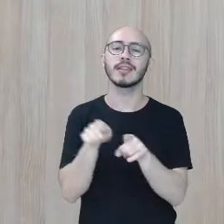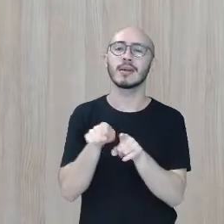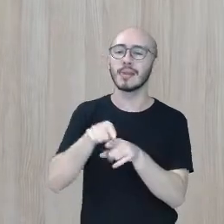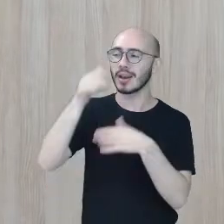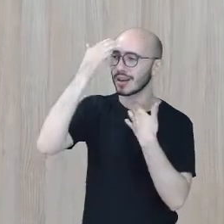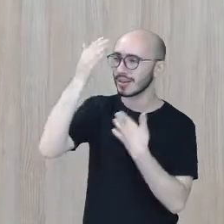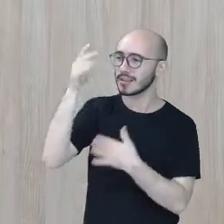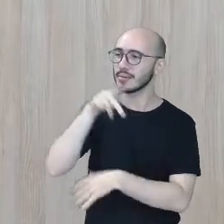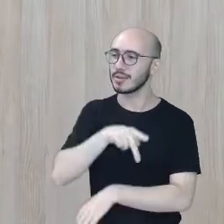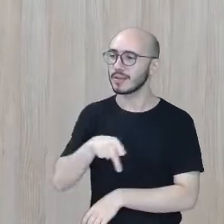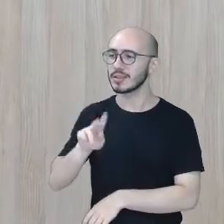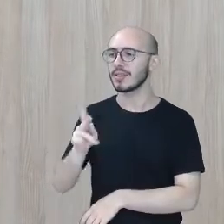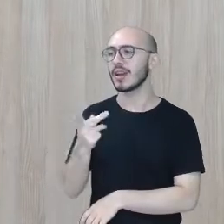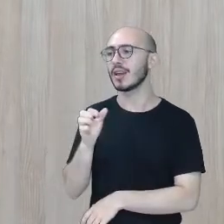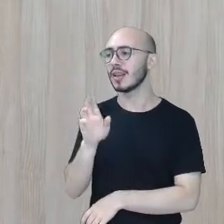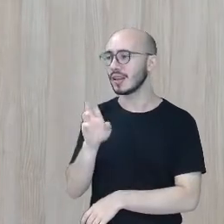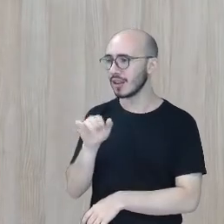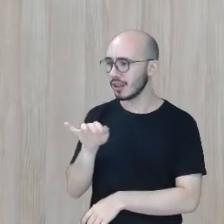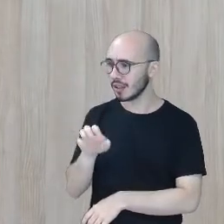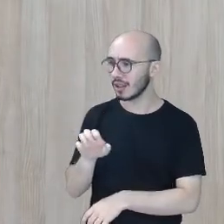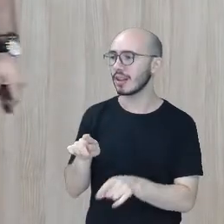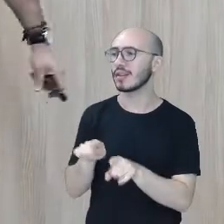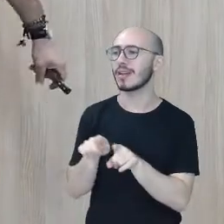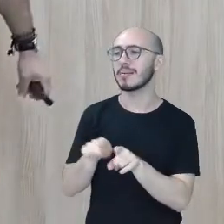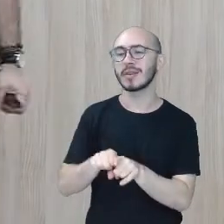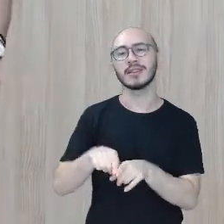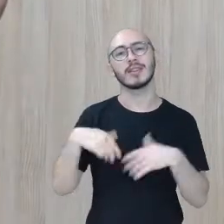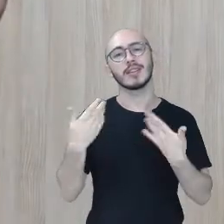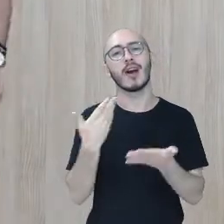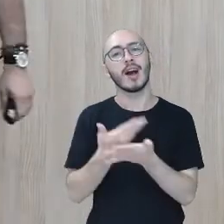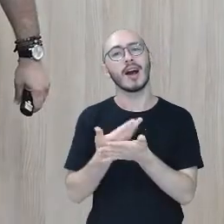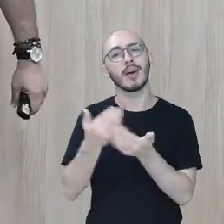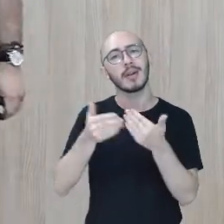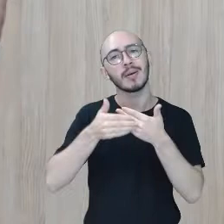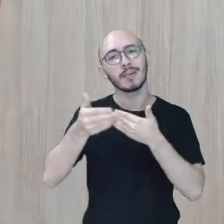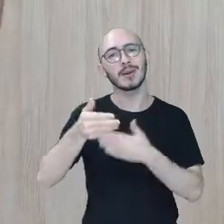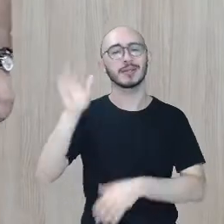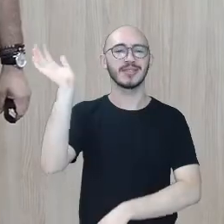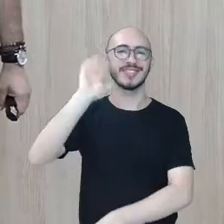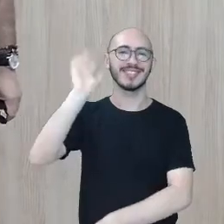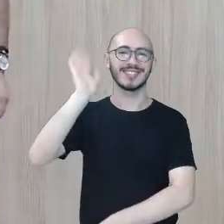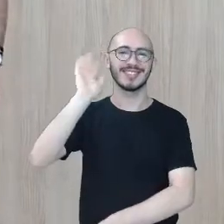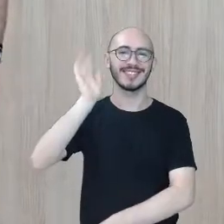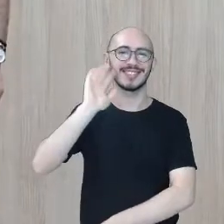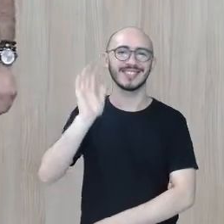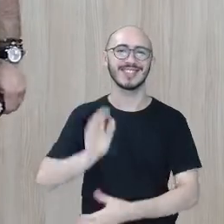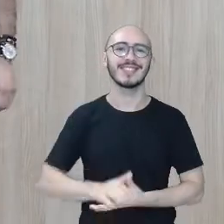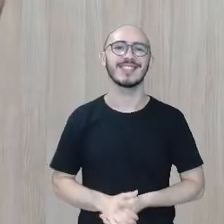agradecer ao professor Henrique e até a nossa próxima aula, gente. Tchau, tchau.